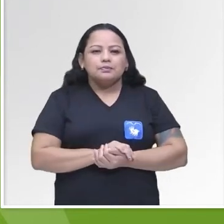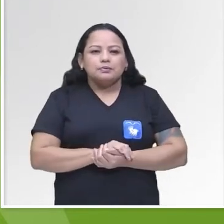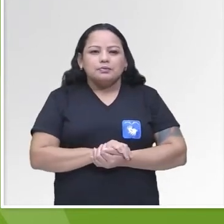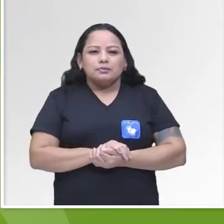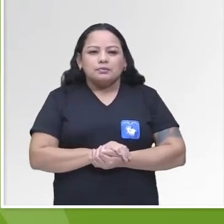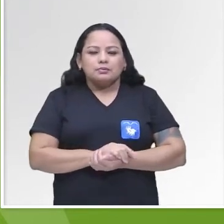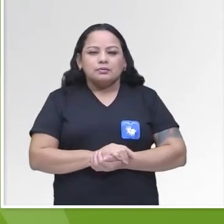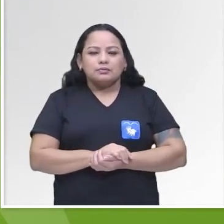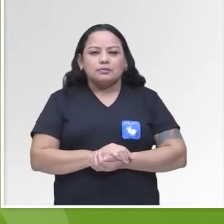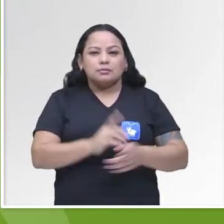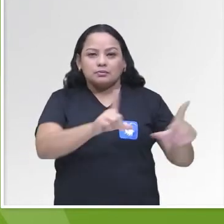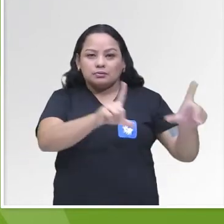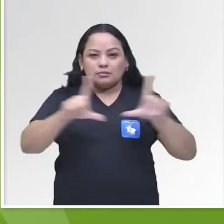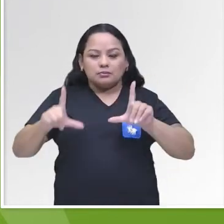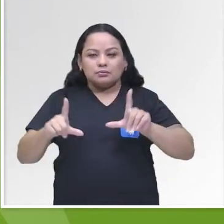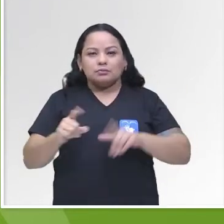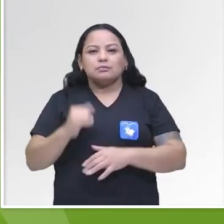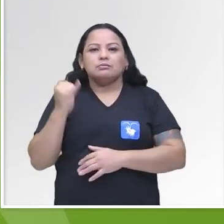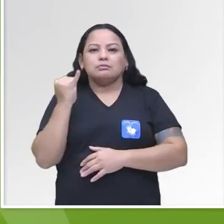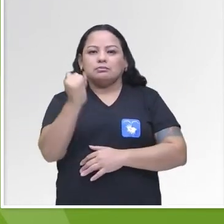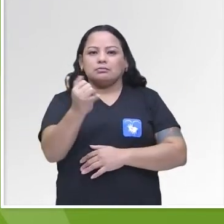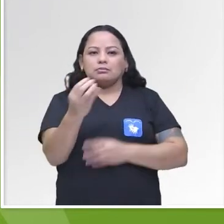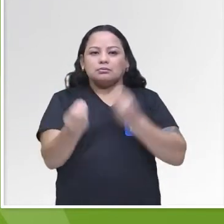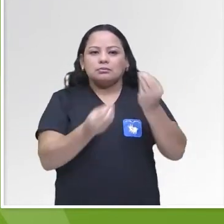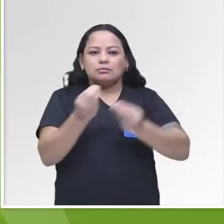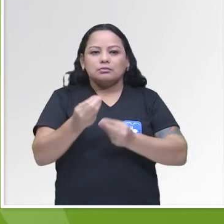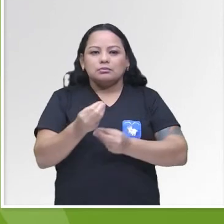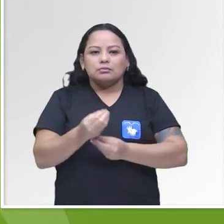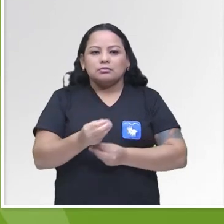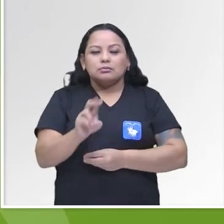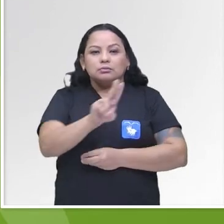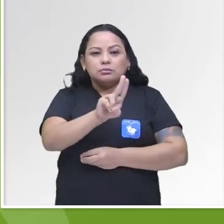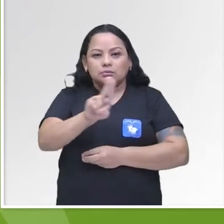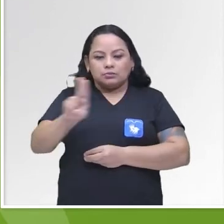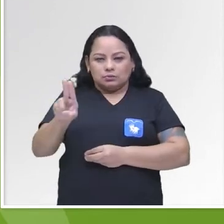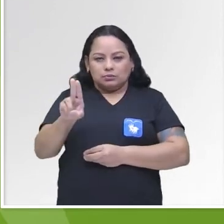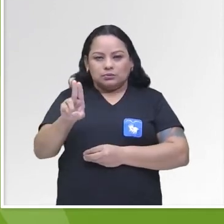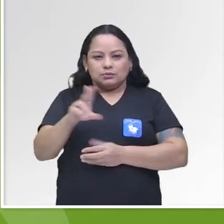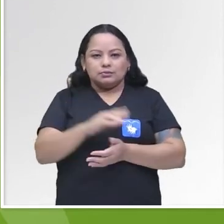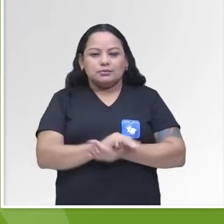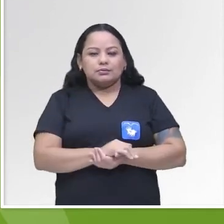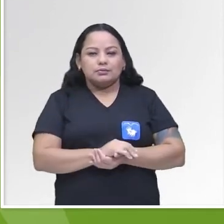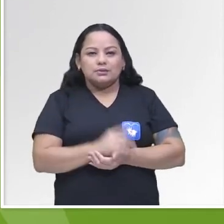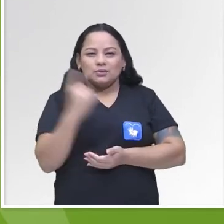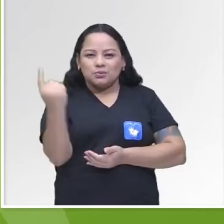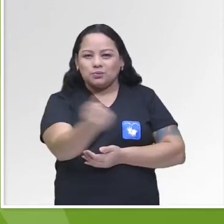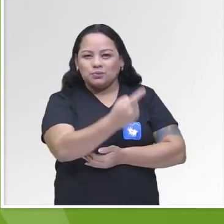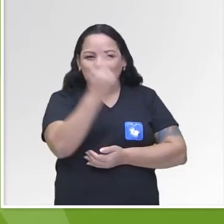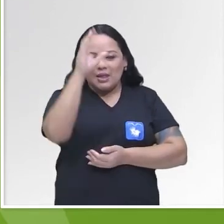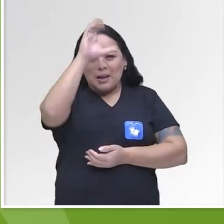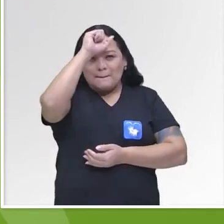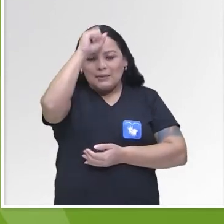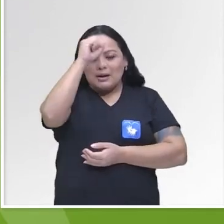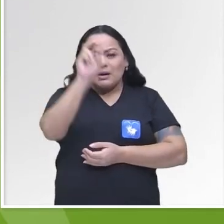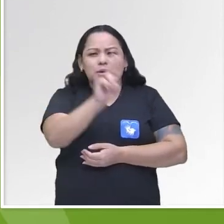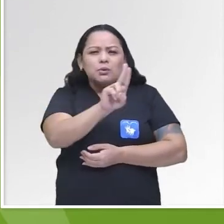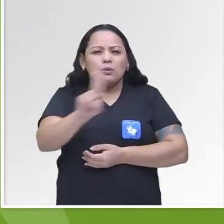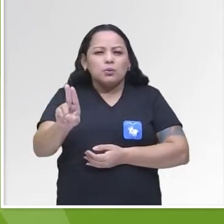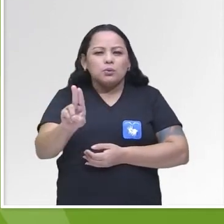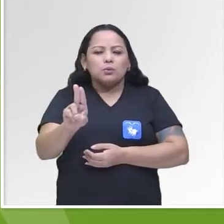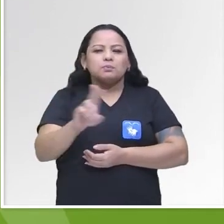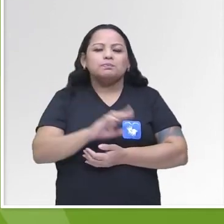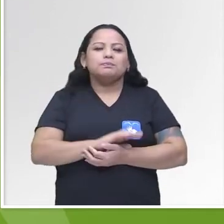A próxima cartela, a gente vai falar sobre nomenclatura. Então, a gente vai aprender a nomear